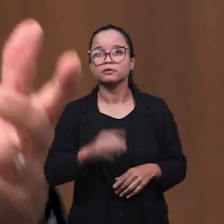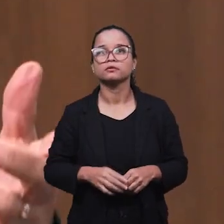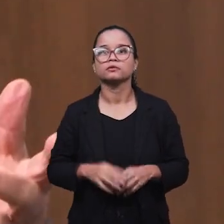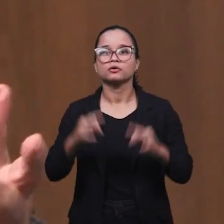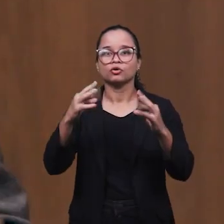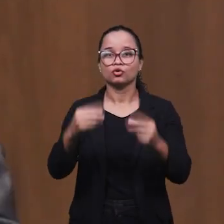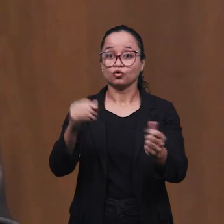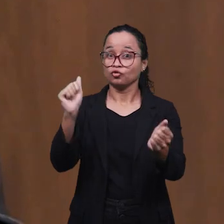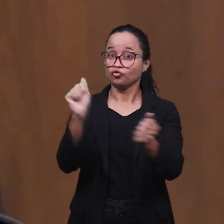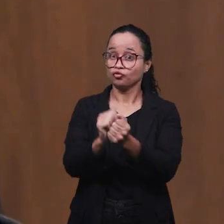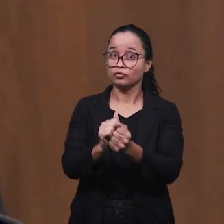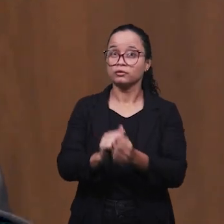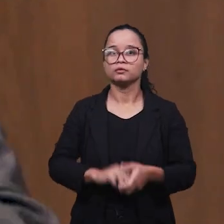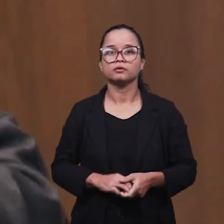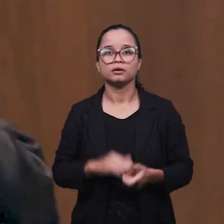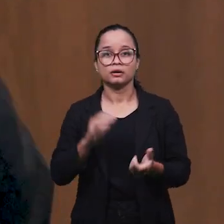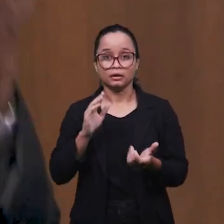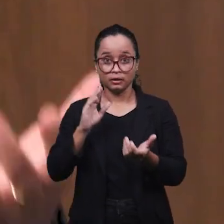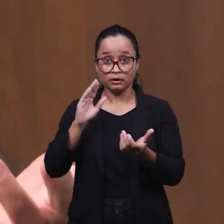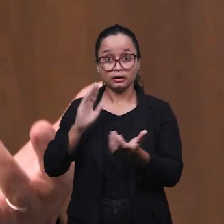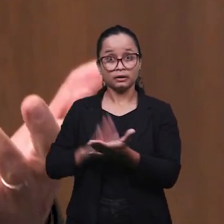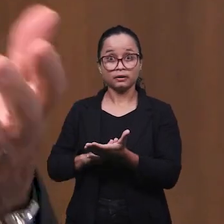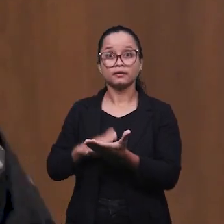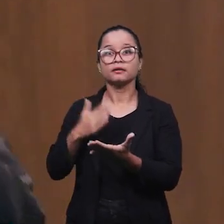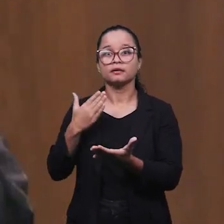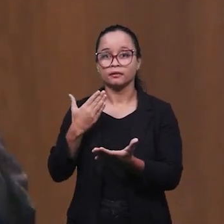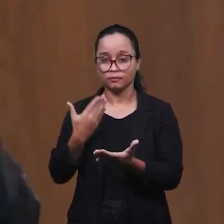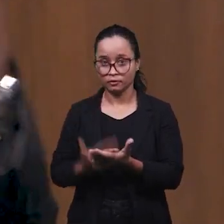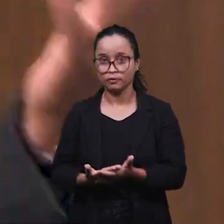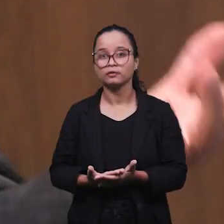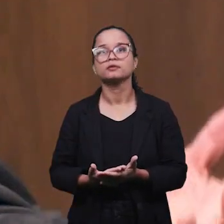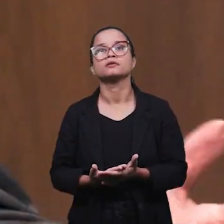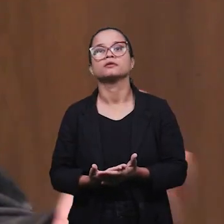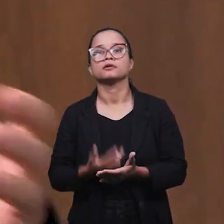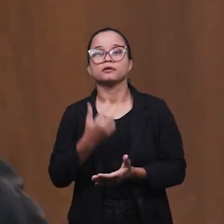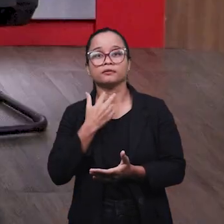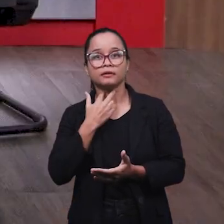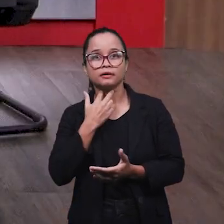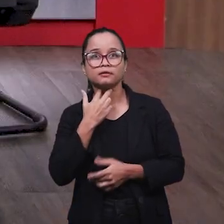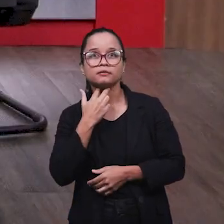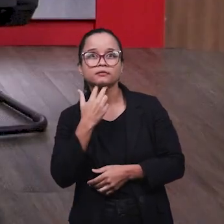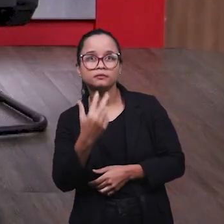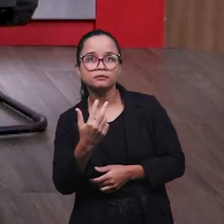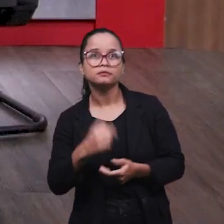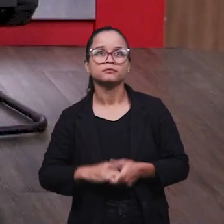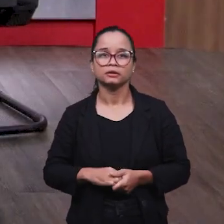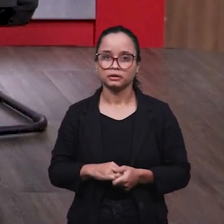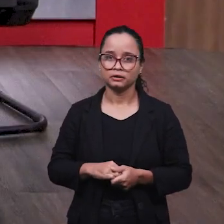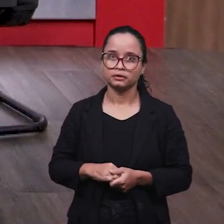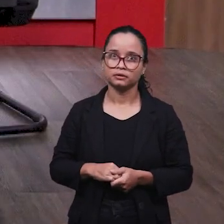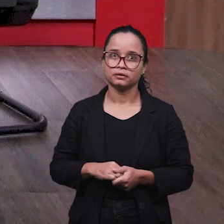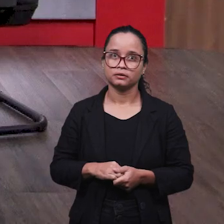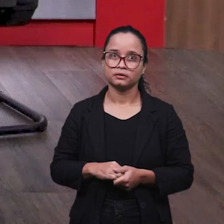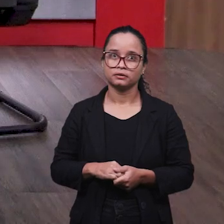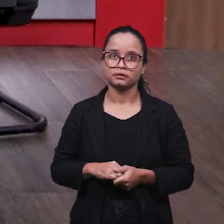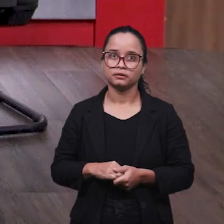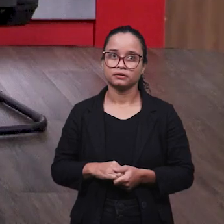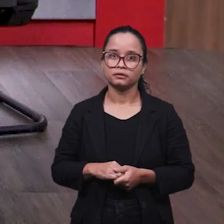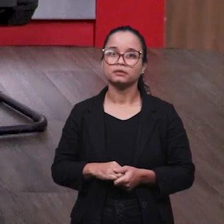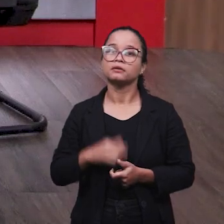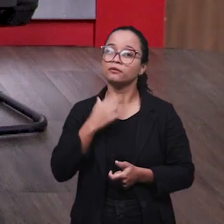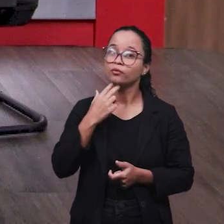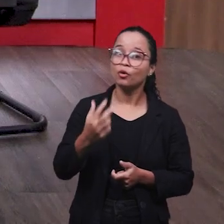eles juntos, e um intérprete interpretando a resposta deles, fazendo a voz para mostrar assim que fazendo a